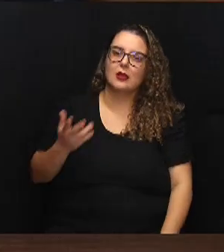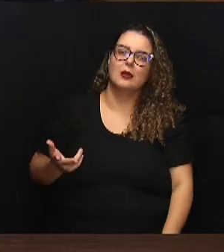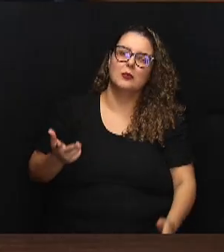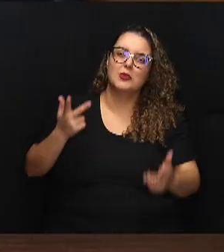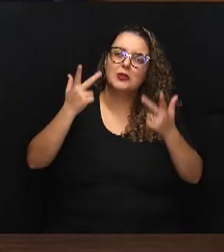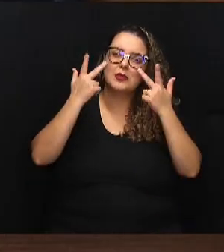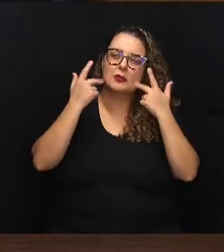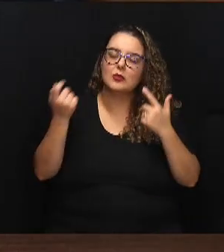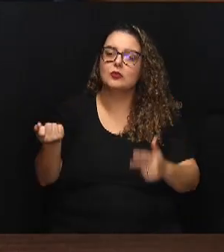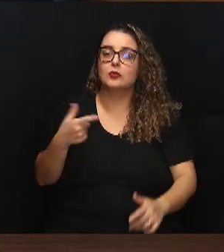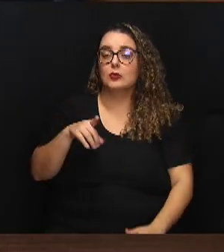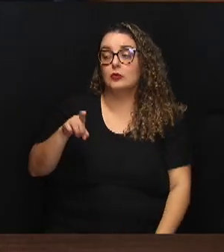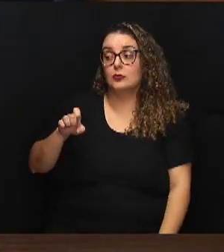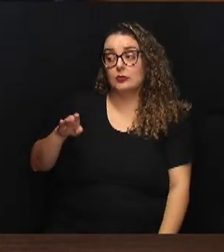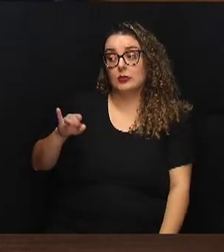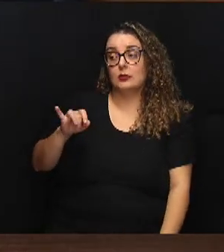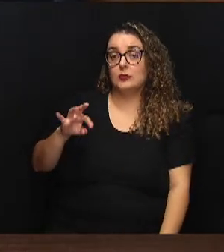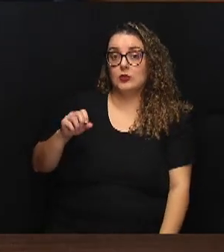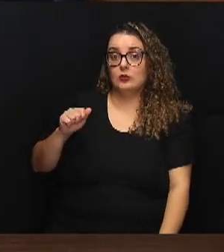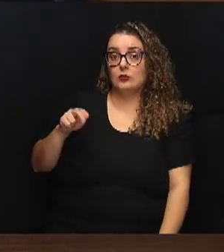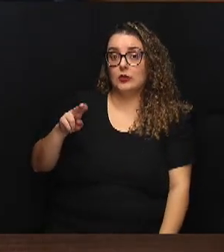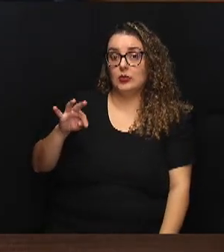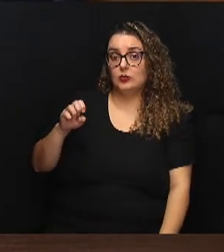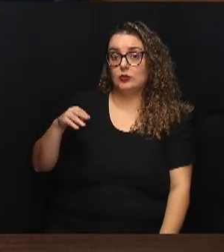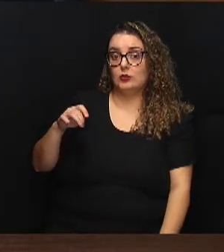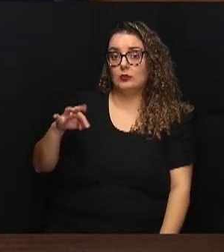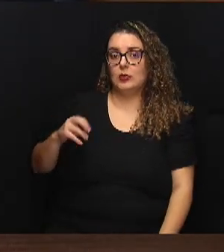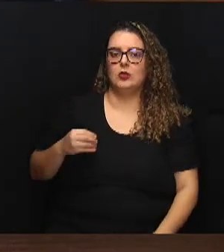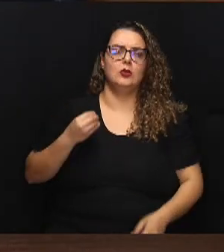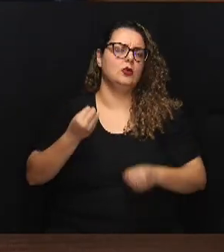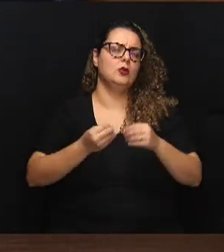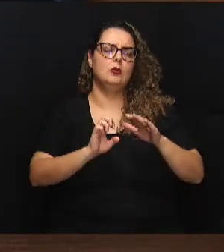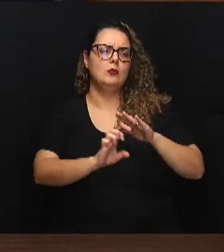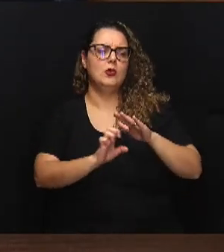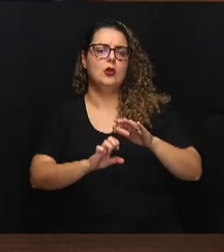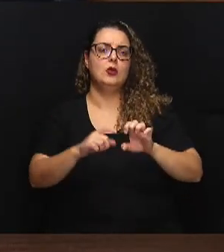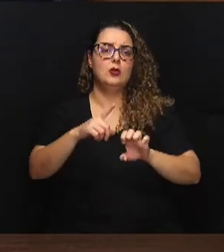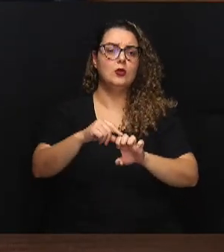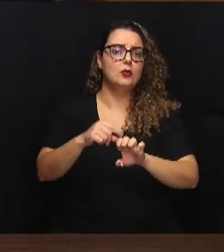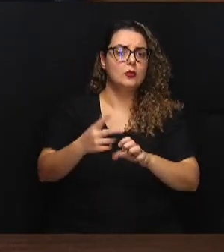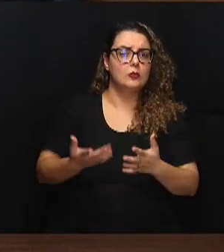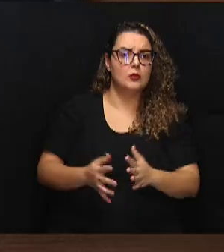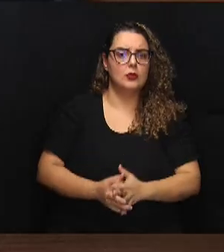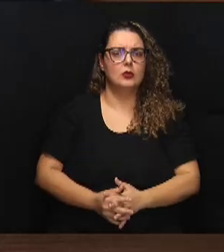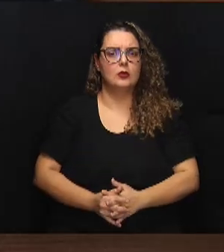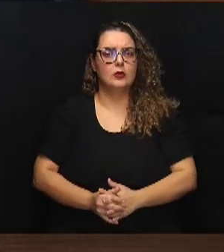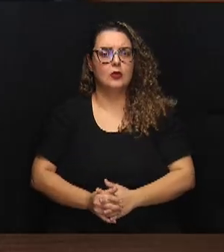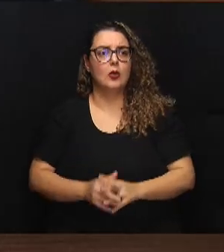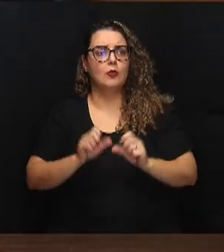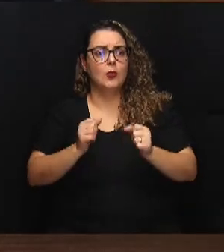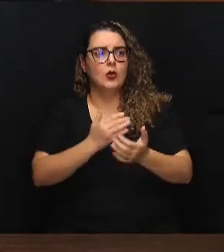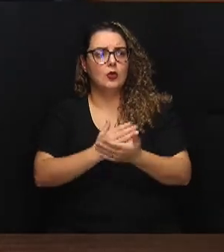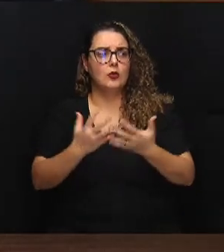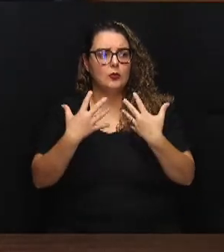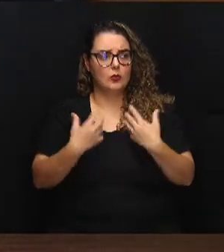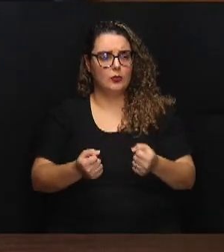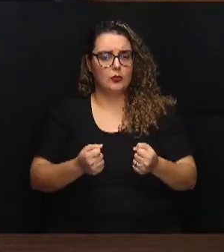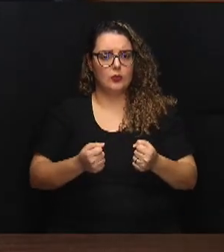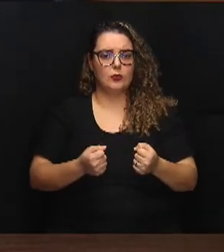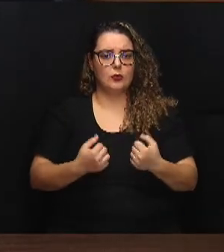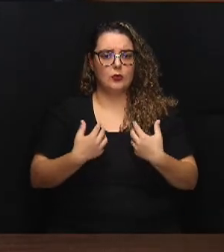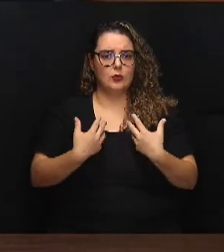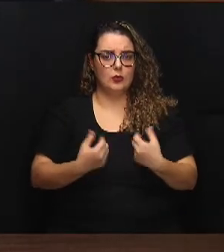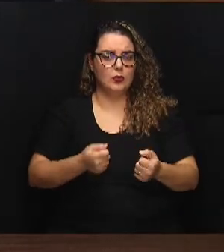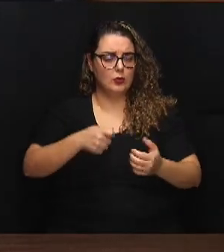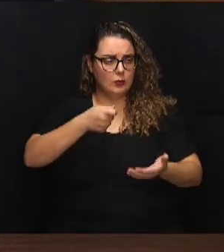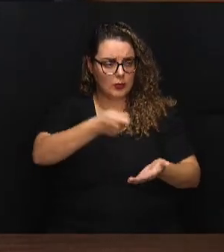que o débito automático. E como que as empresas e os MEIs, né, os microempresários, podem começar a receber os pagamentos via